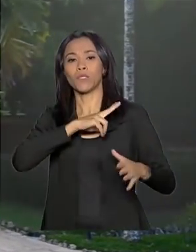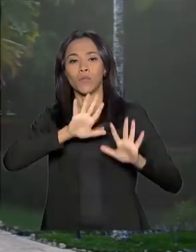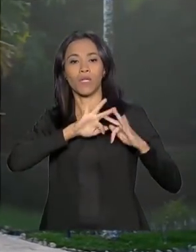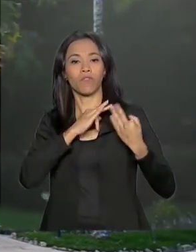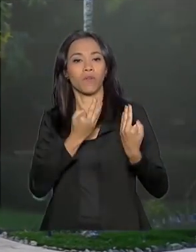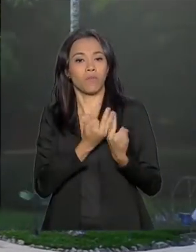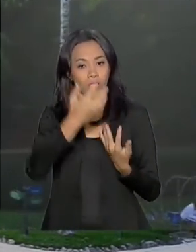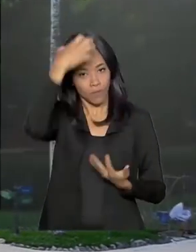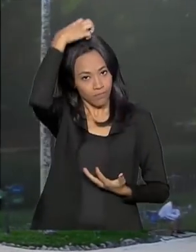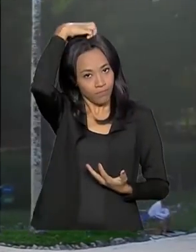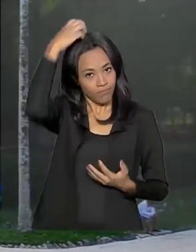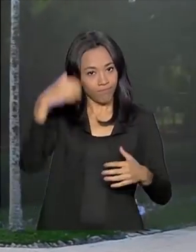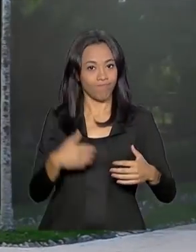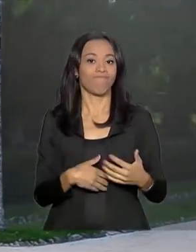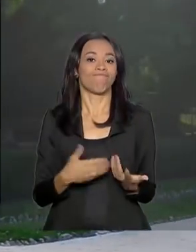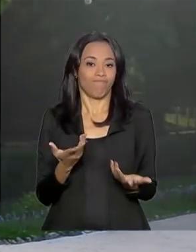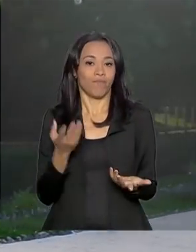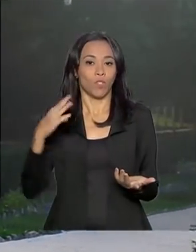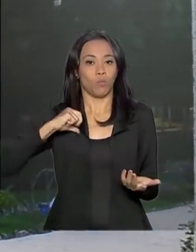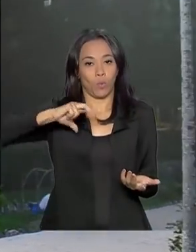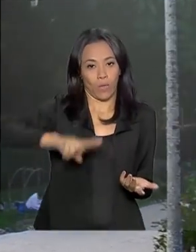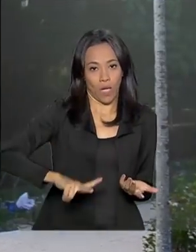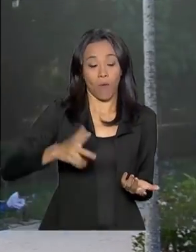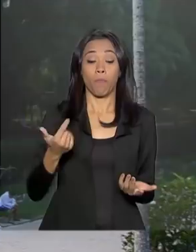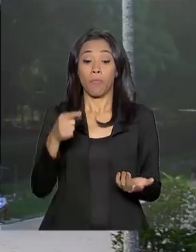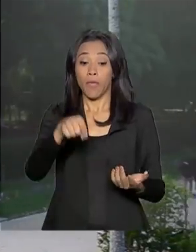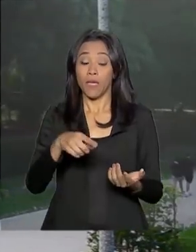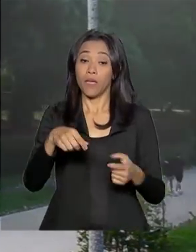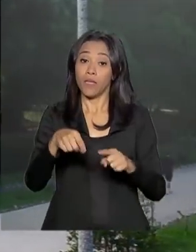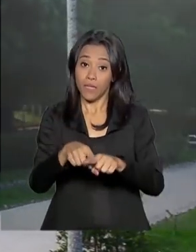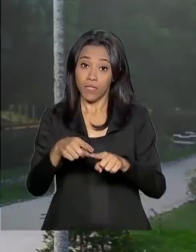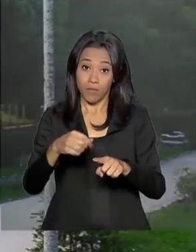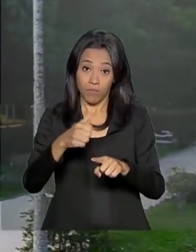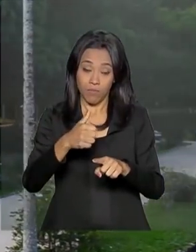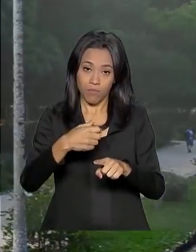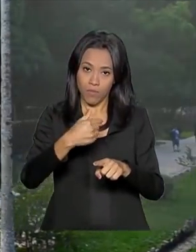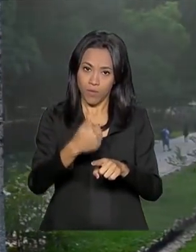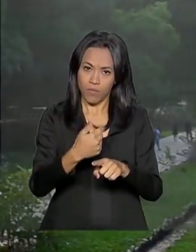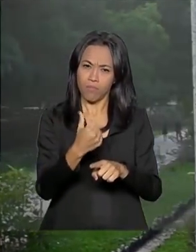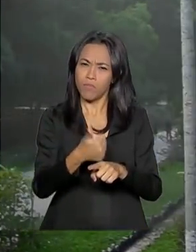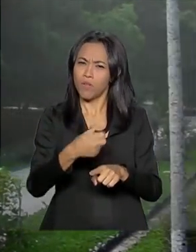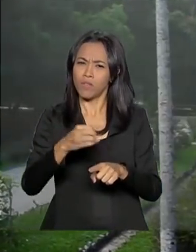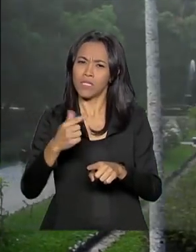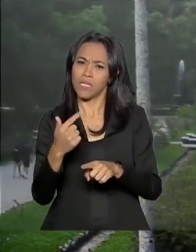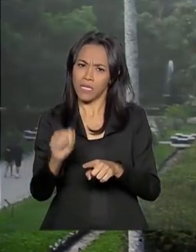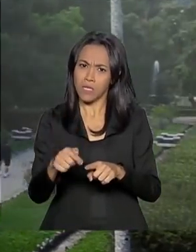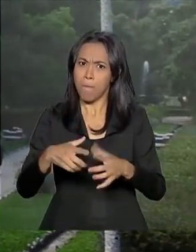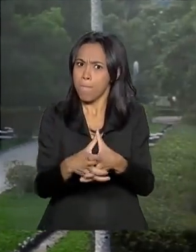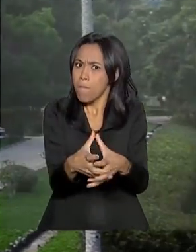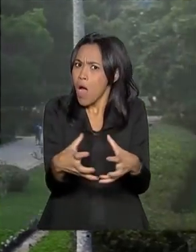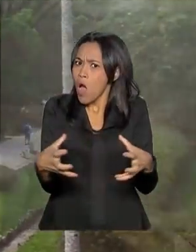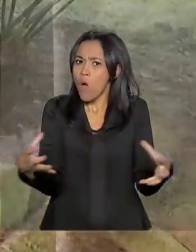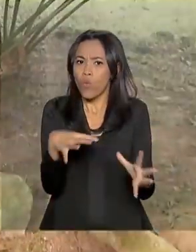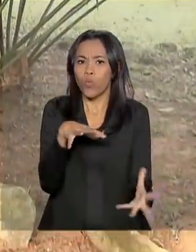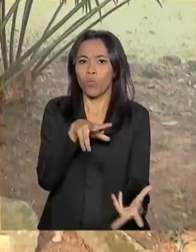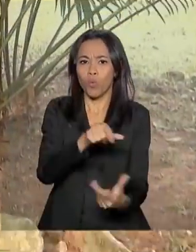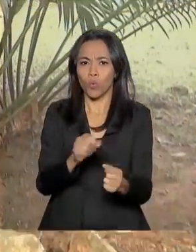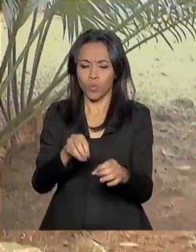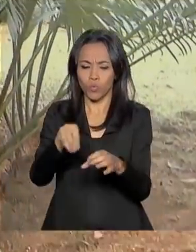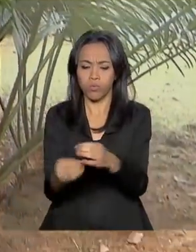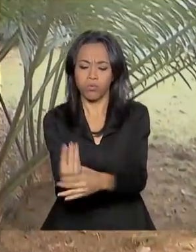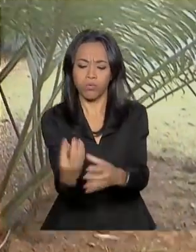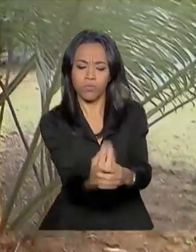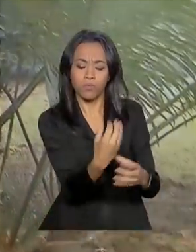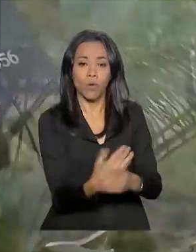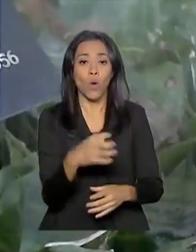portuguesa. No fim de 2017, o jardim foi considerado como a instituição botânica com o maior acervo exclusivo do mundo. São